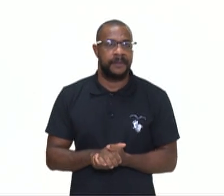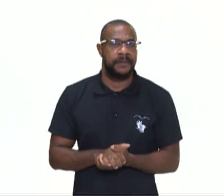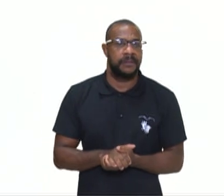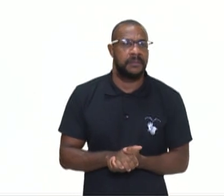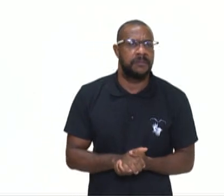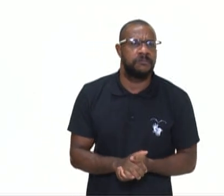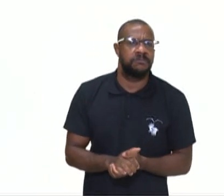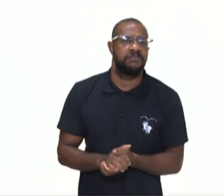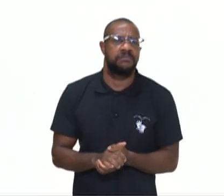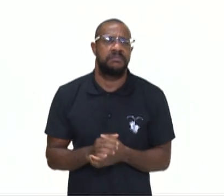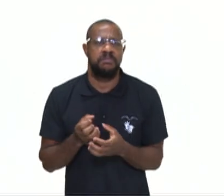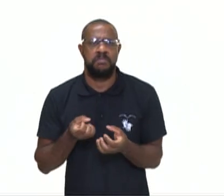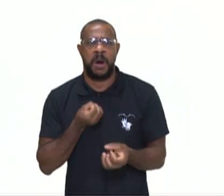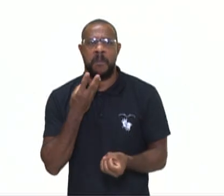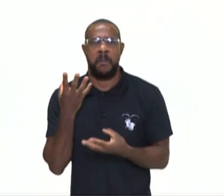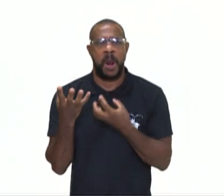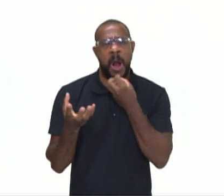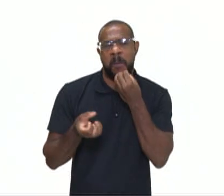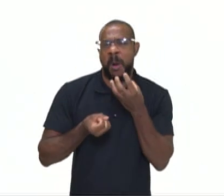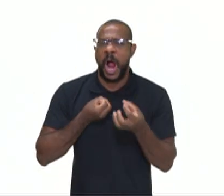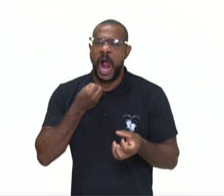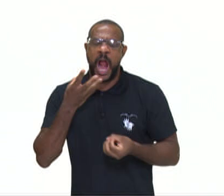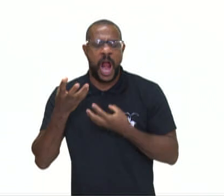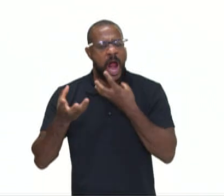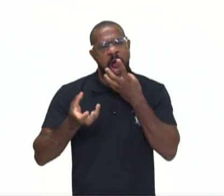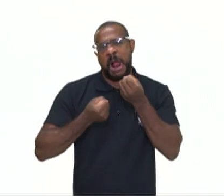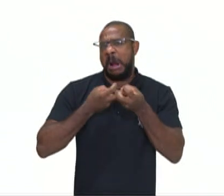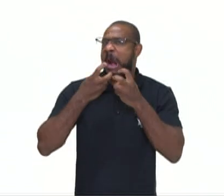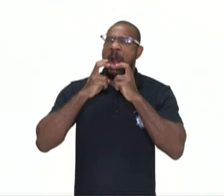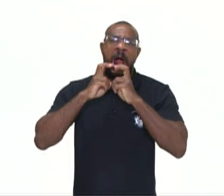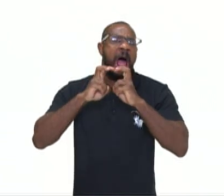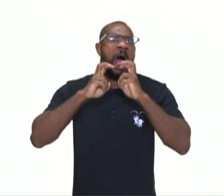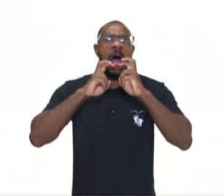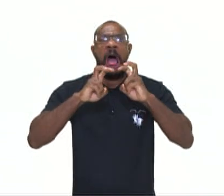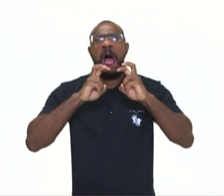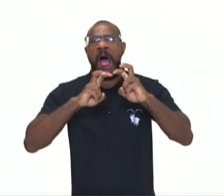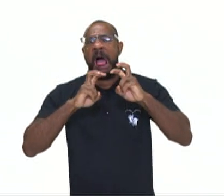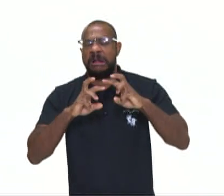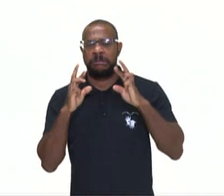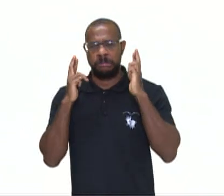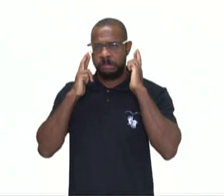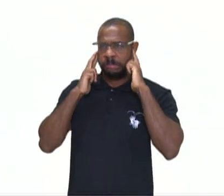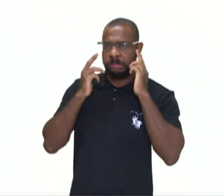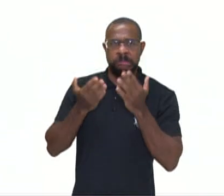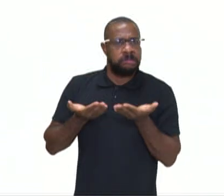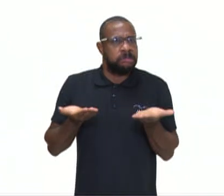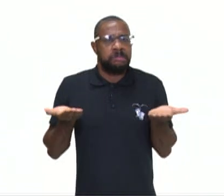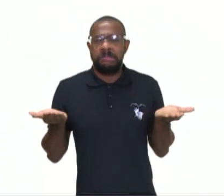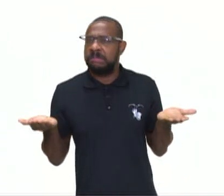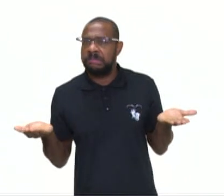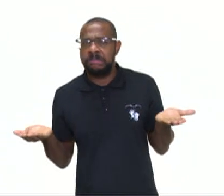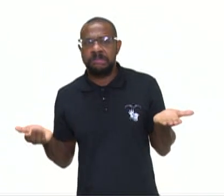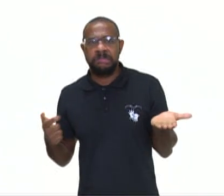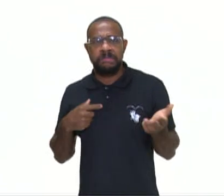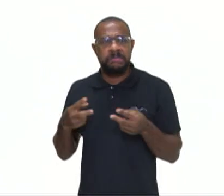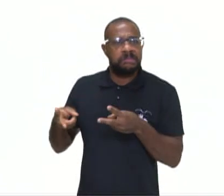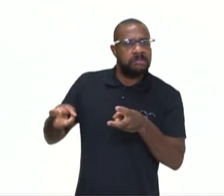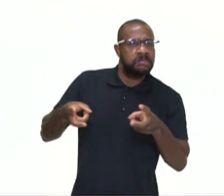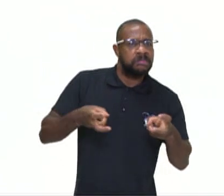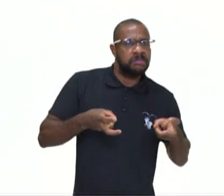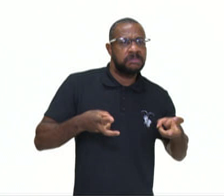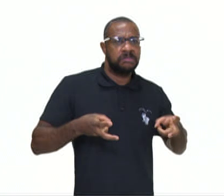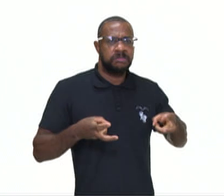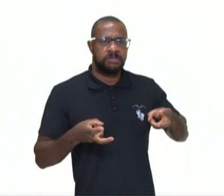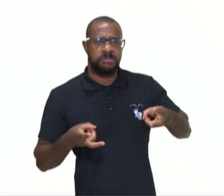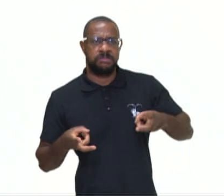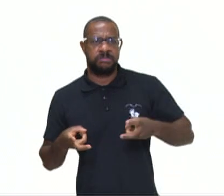Blasfemo em grita surda e horrendo, ímpeto bando, venha dos bárbaros crescendo,